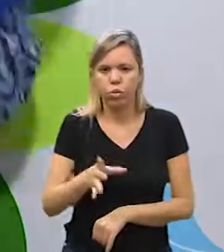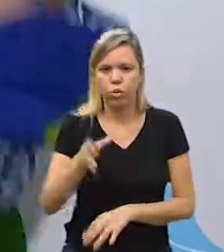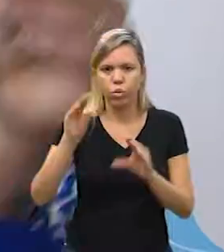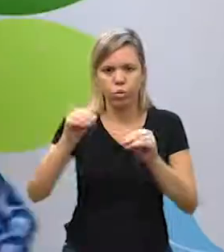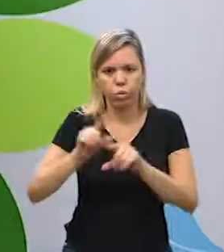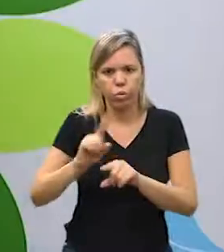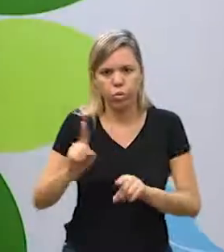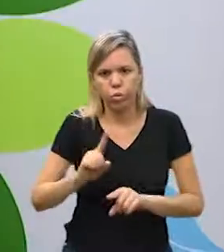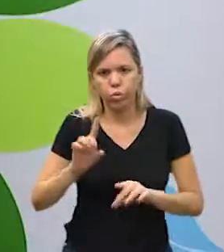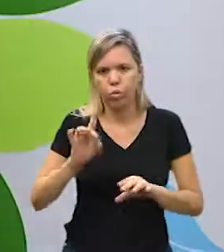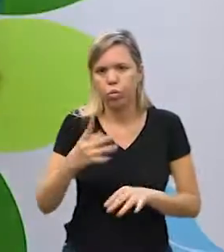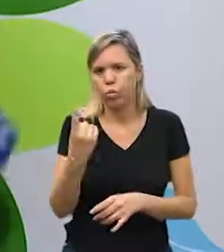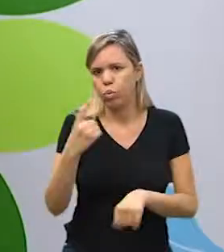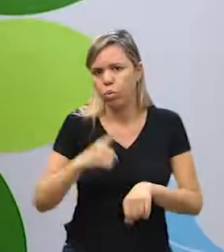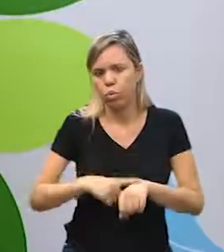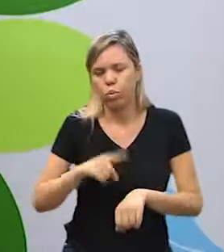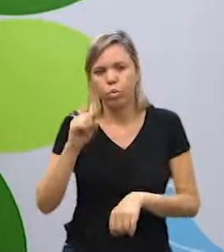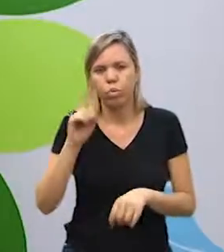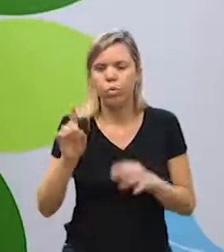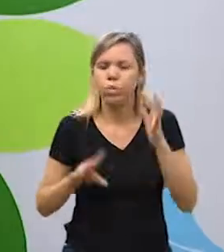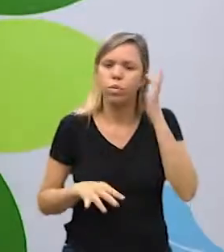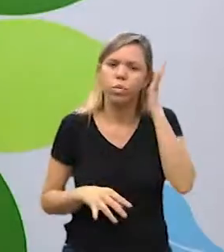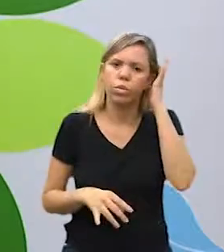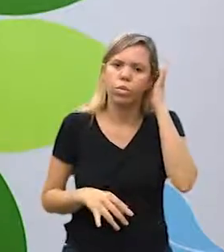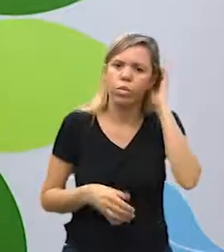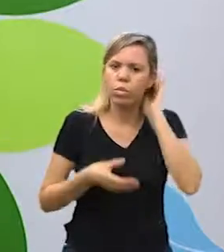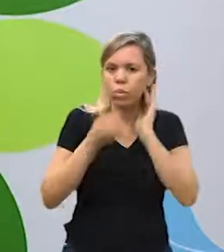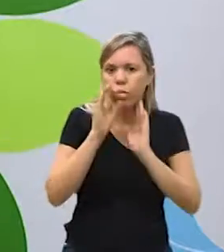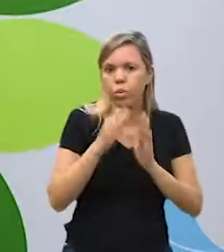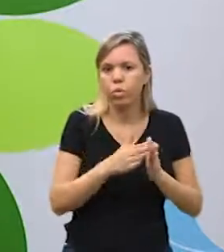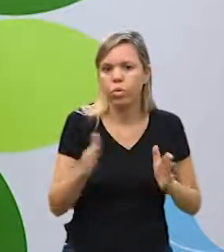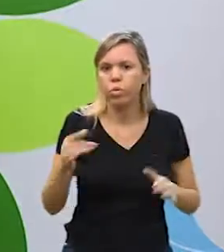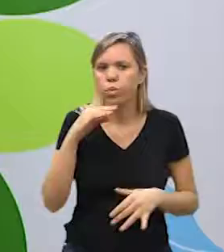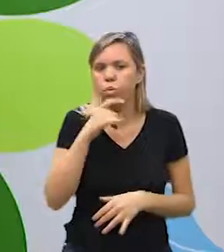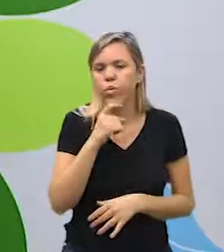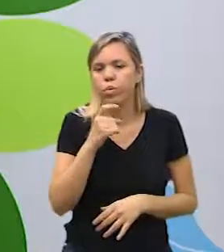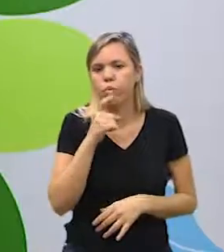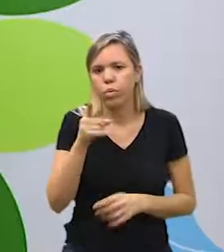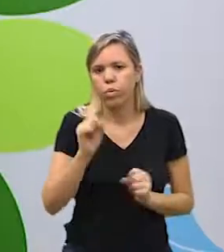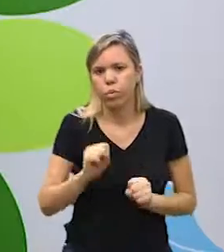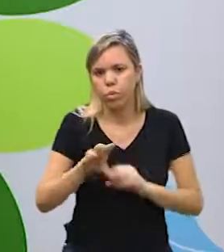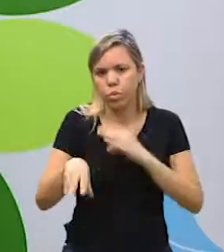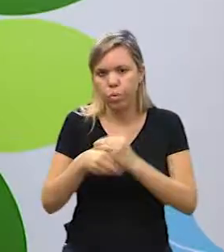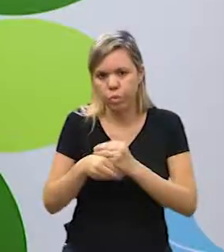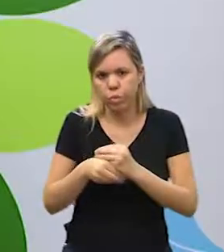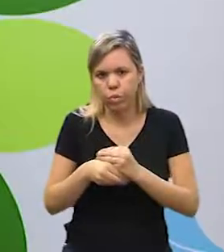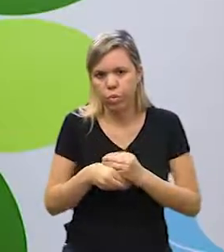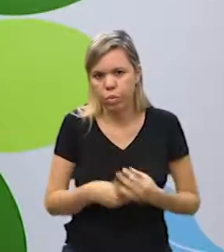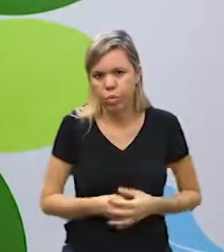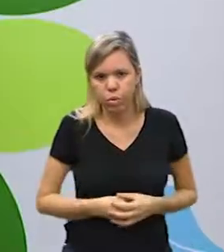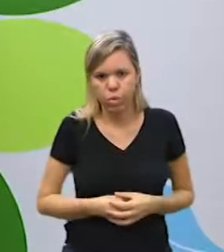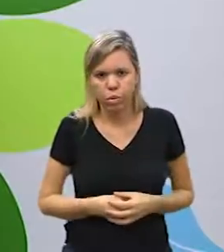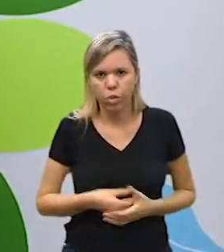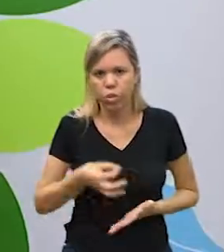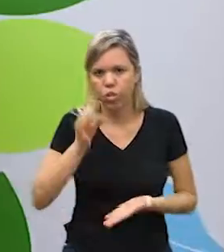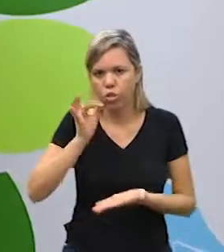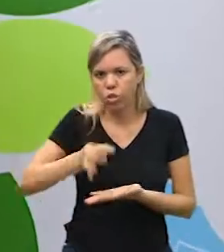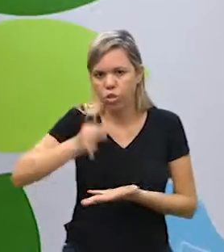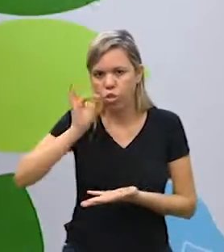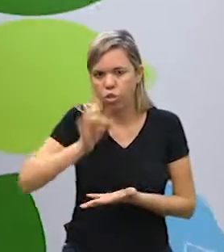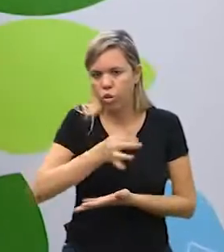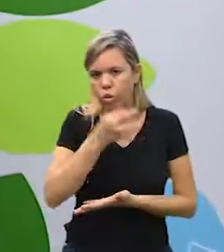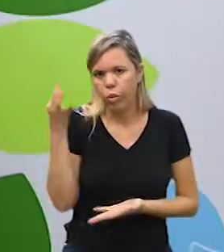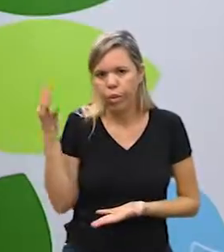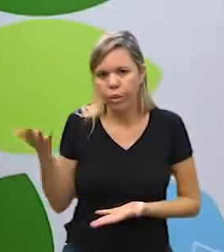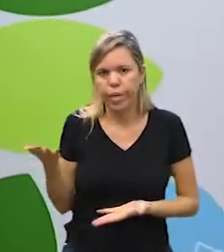é só à noite, não é só um momento do dia. Então, a hidratação durante o inverno você pode acrescentar chás, que